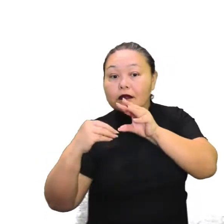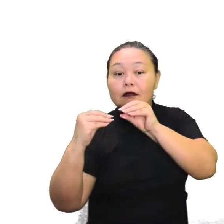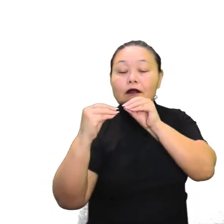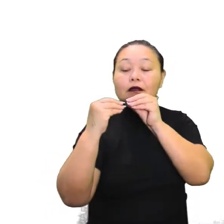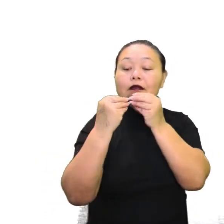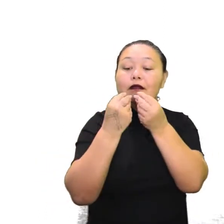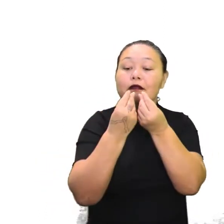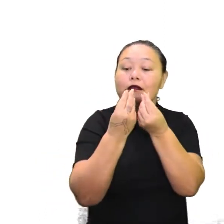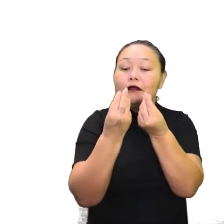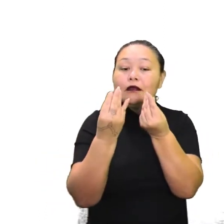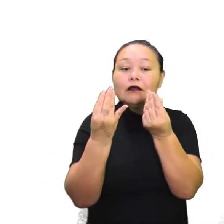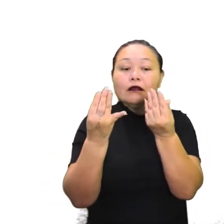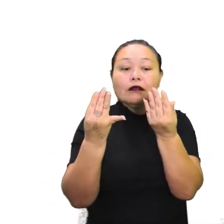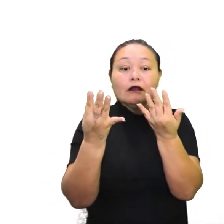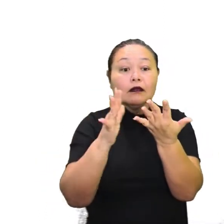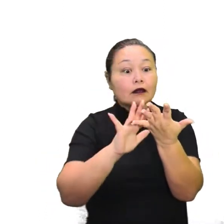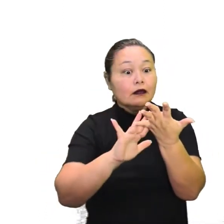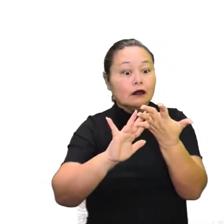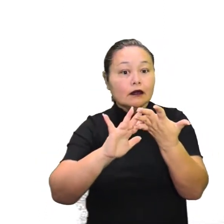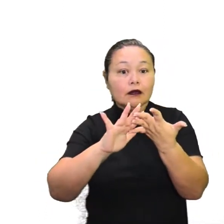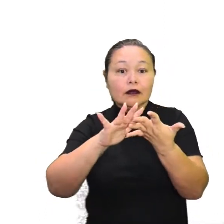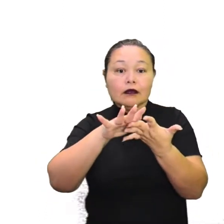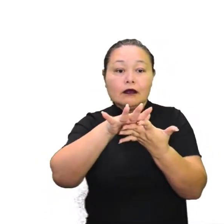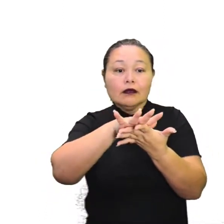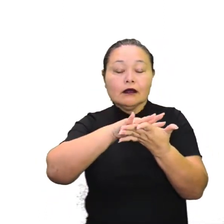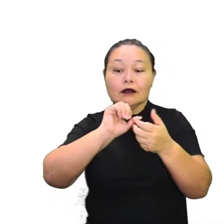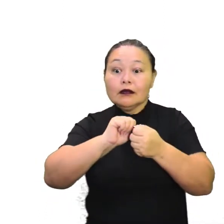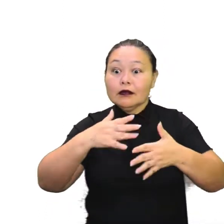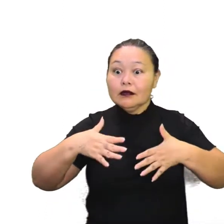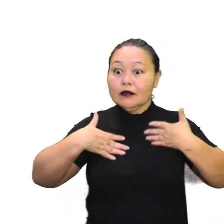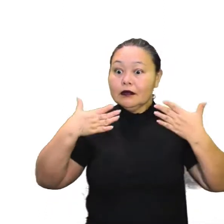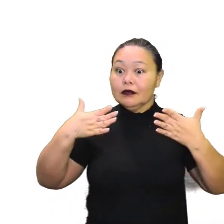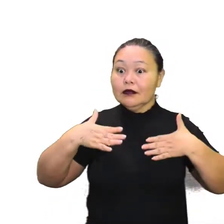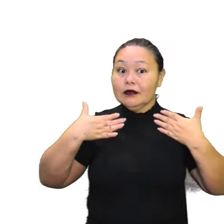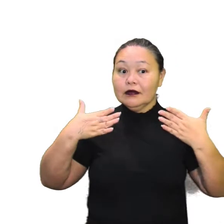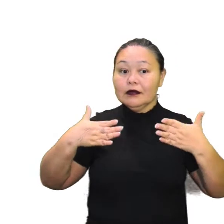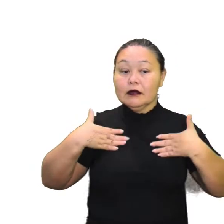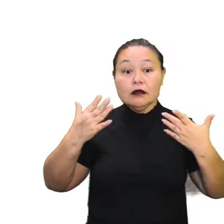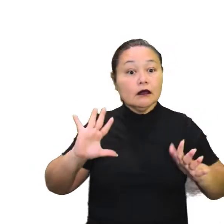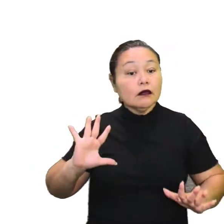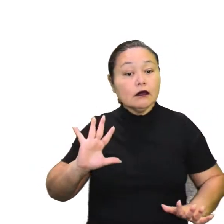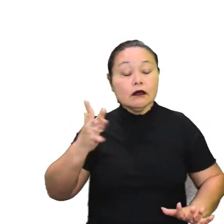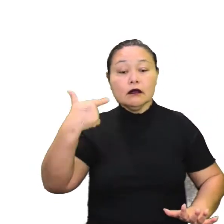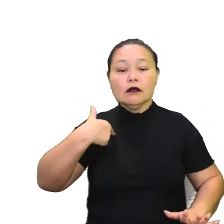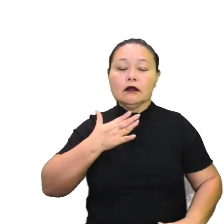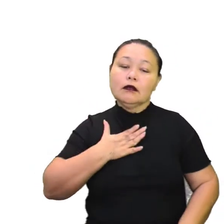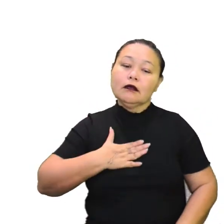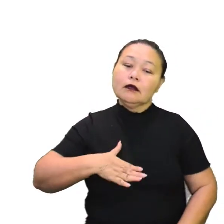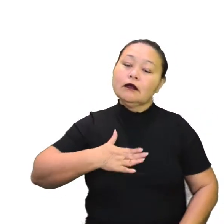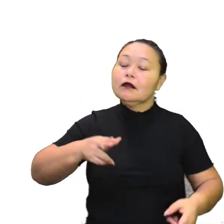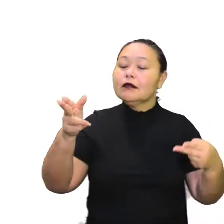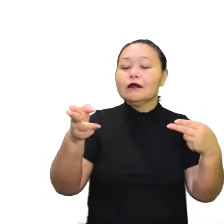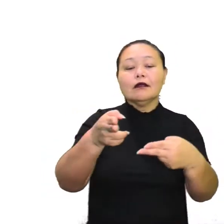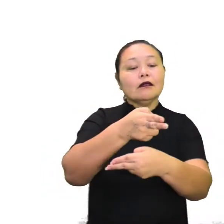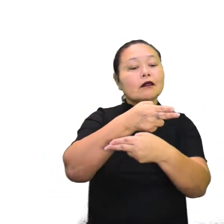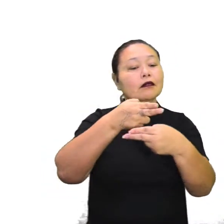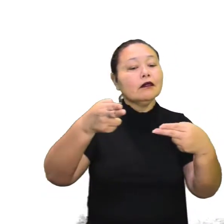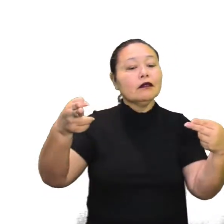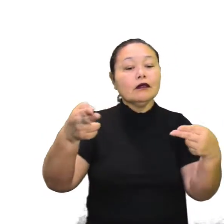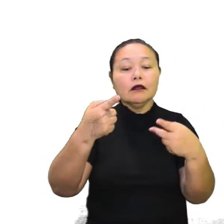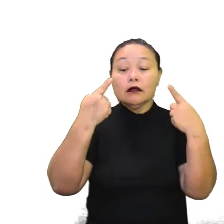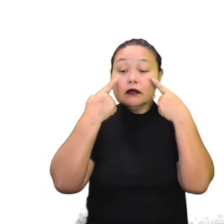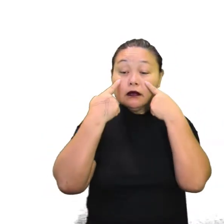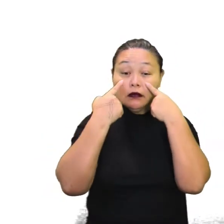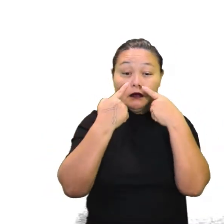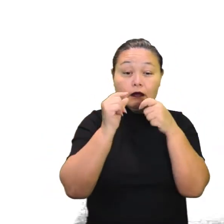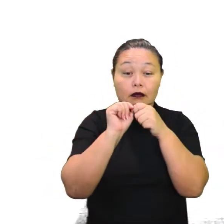fez-se a espuma, e das mãos espalmadas fez-se o espanto. De repente, da calma fez o vento,